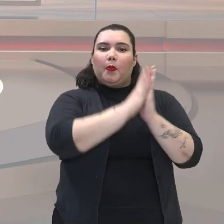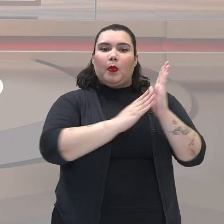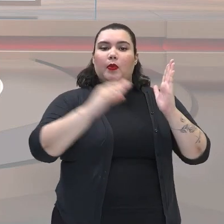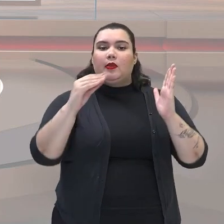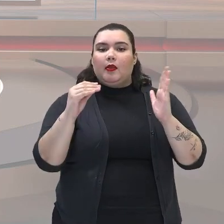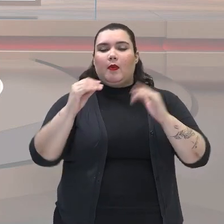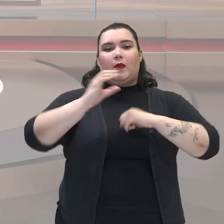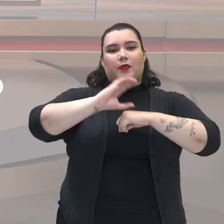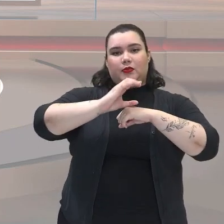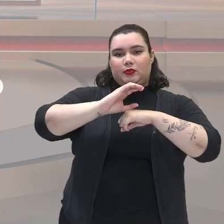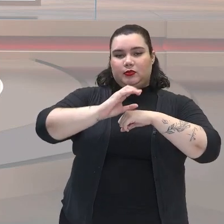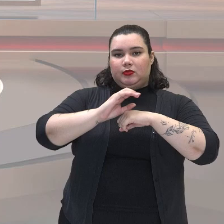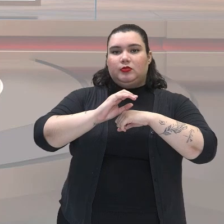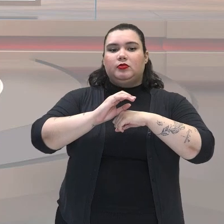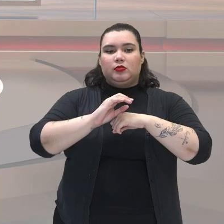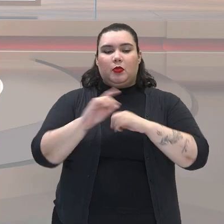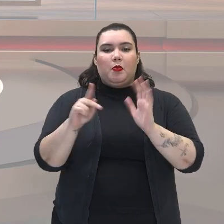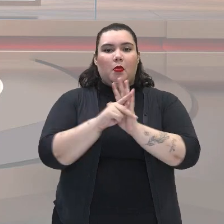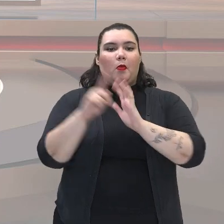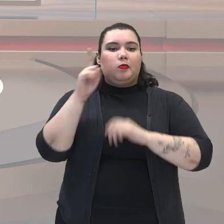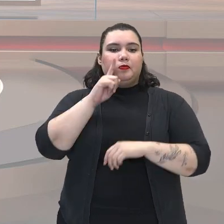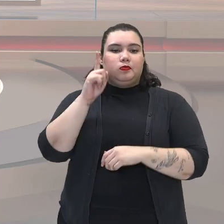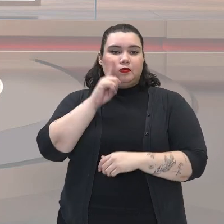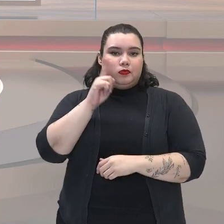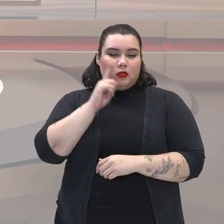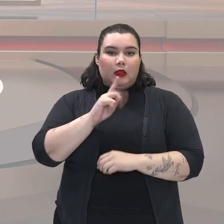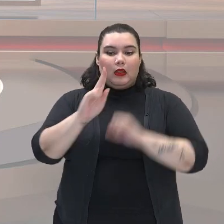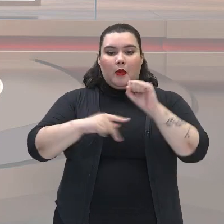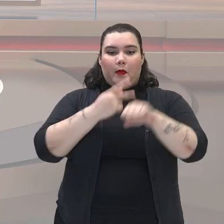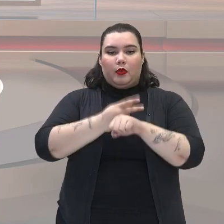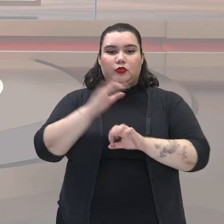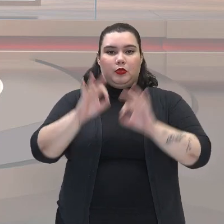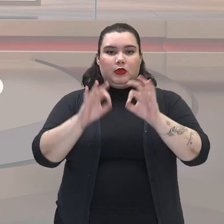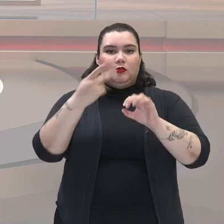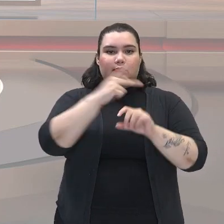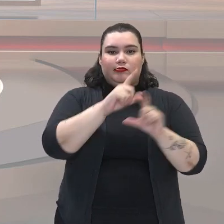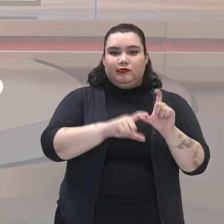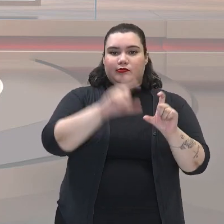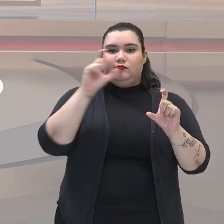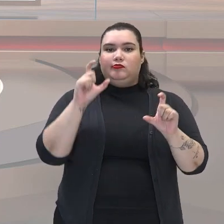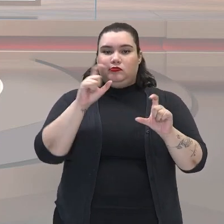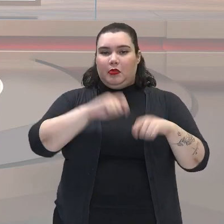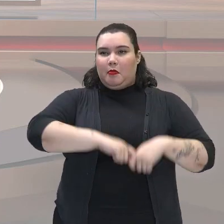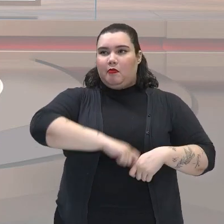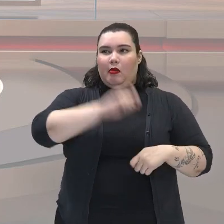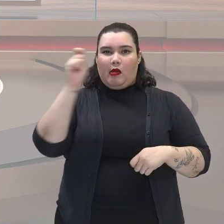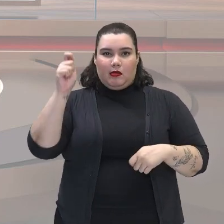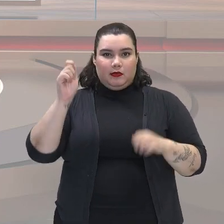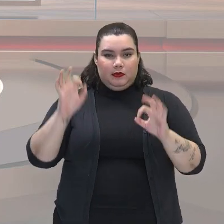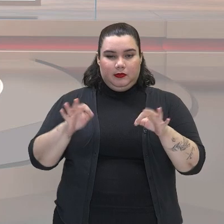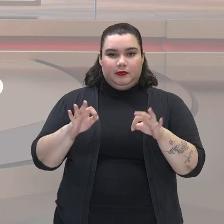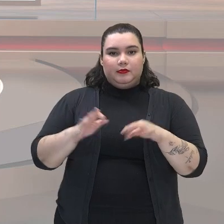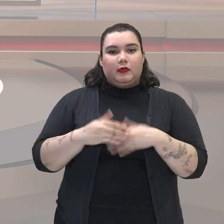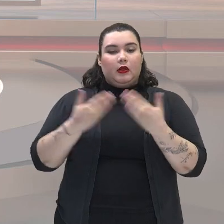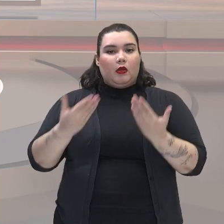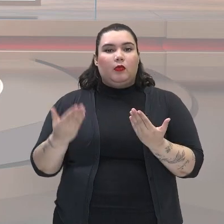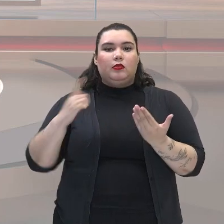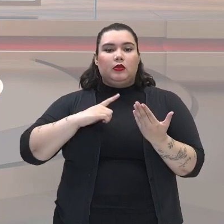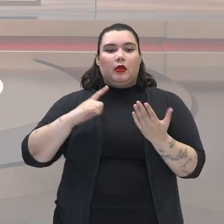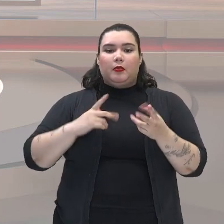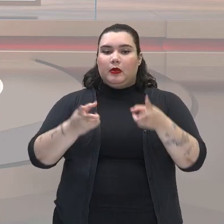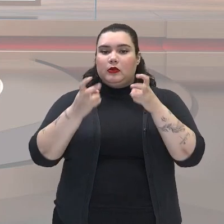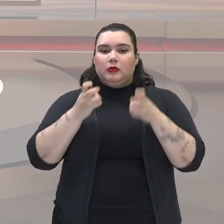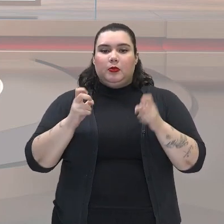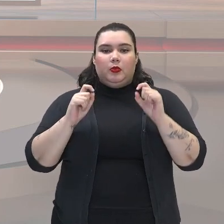a Constituição dos Estados Unidos pós-processo de independência, ok? Então nós temos aqui, né,